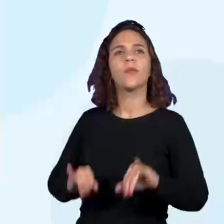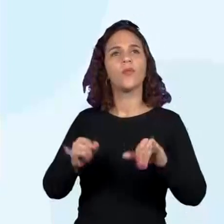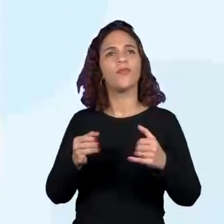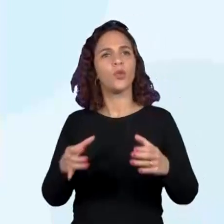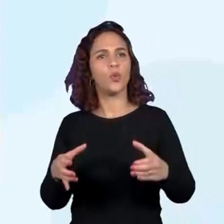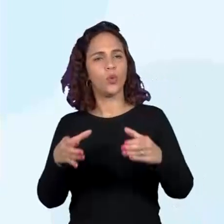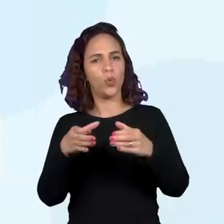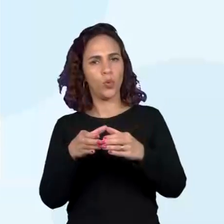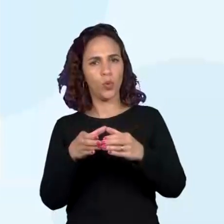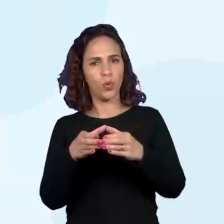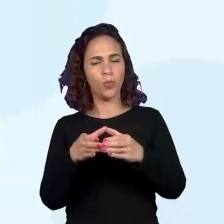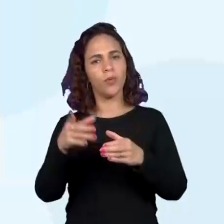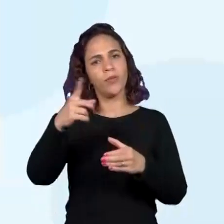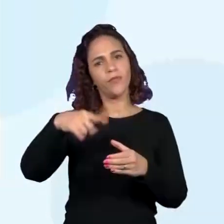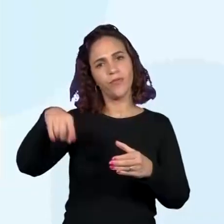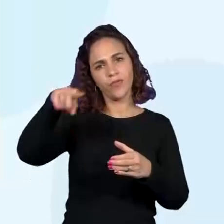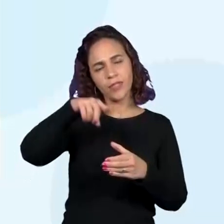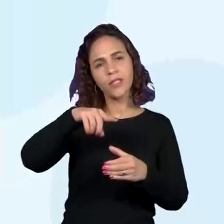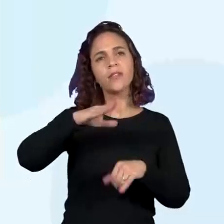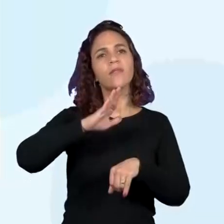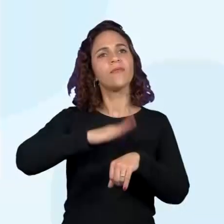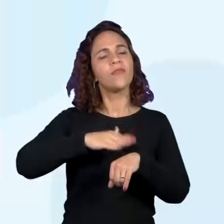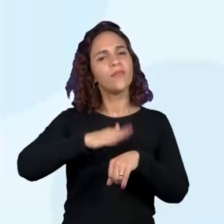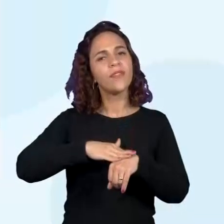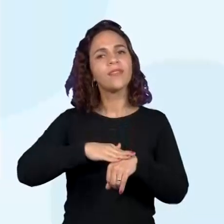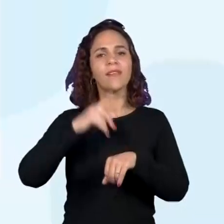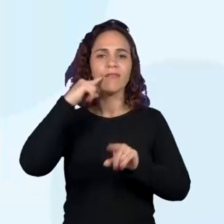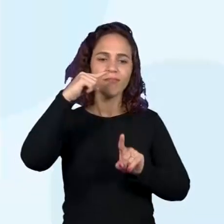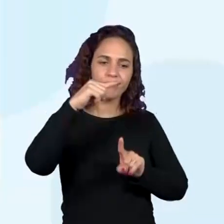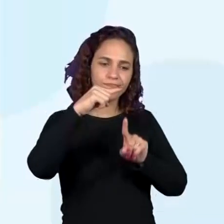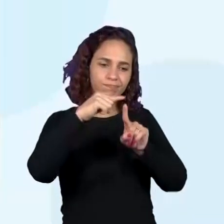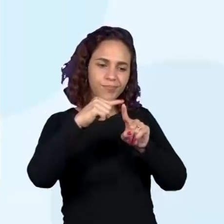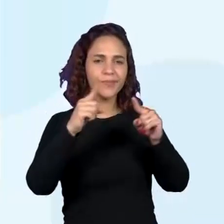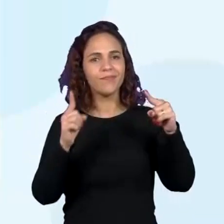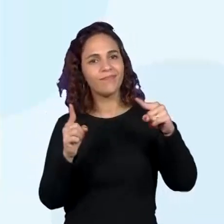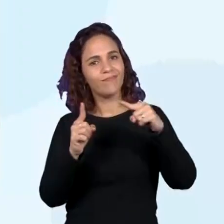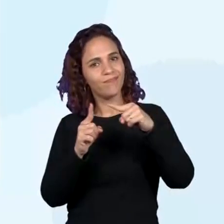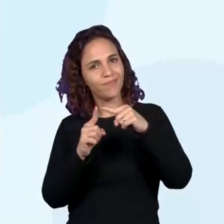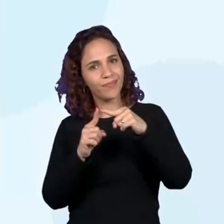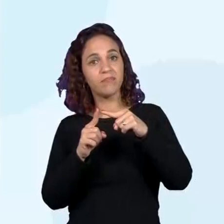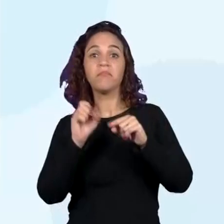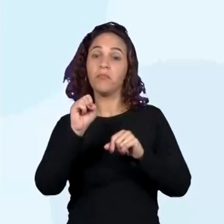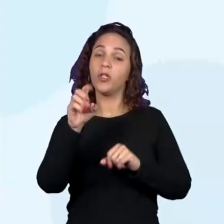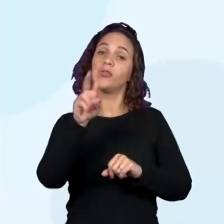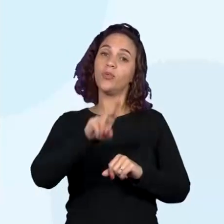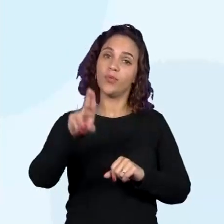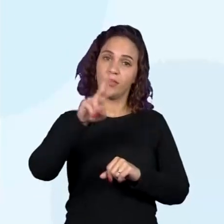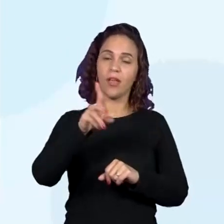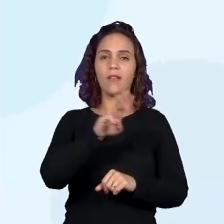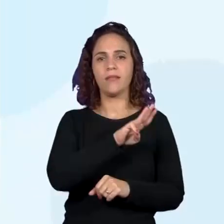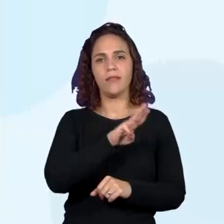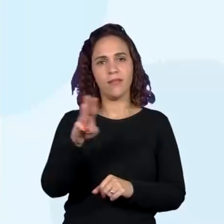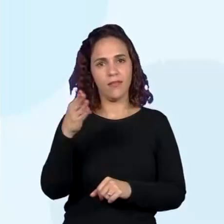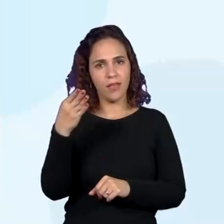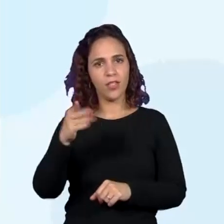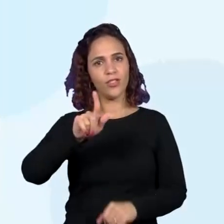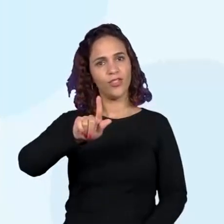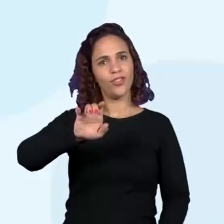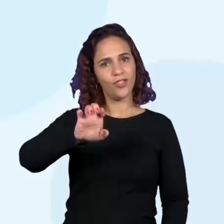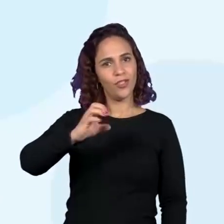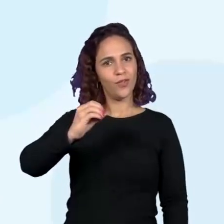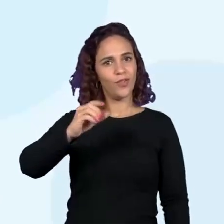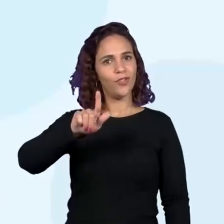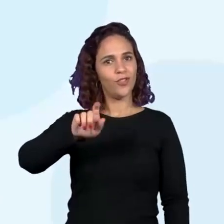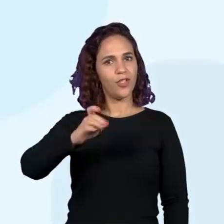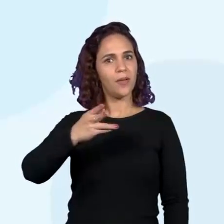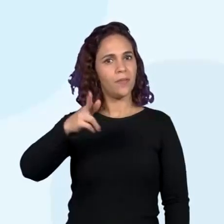vão explorar o gráfico com as coordenadas, certo? Se usar o GeoGebra, vai explorar com muito mais ferramentas, né,